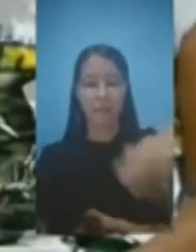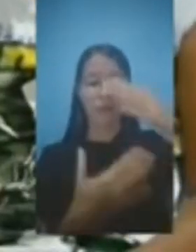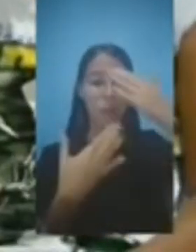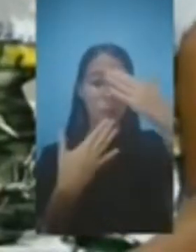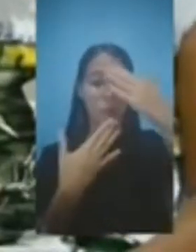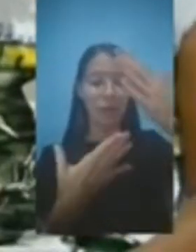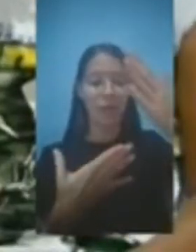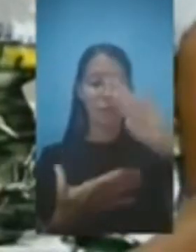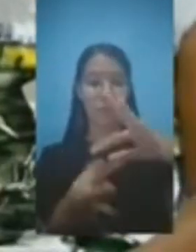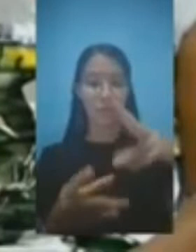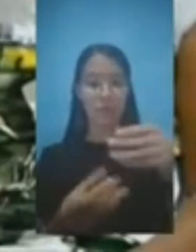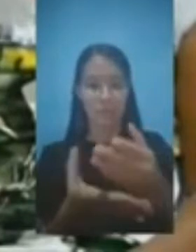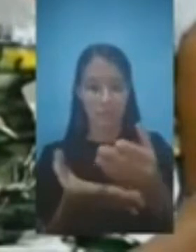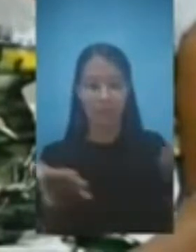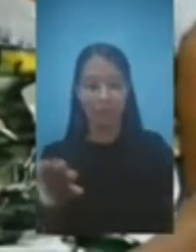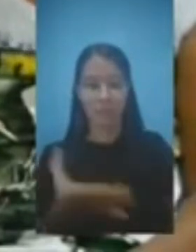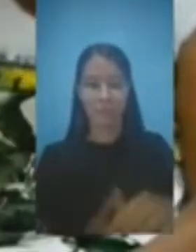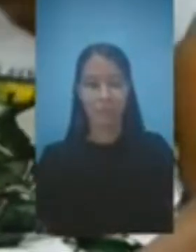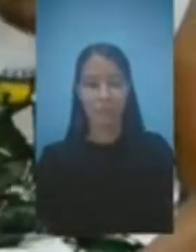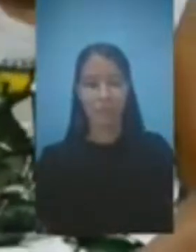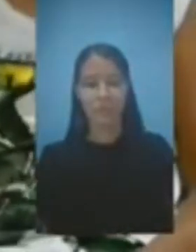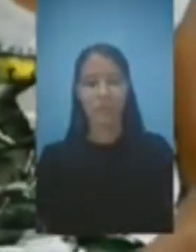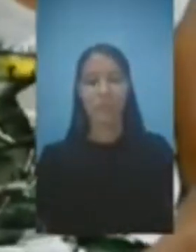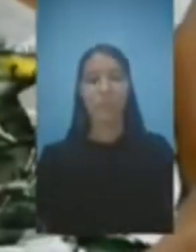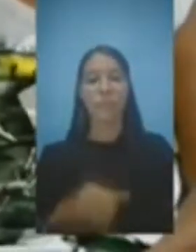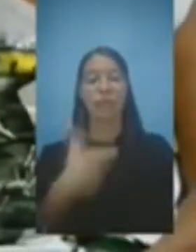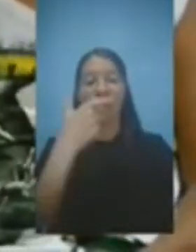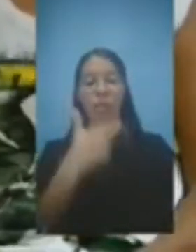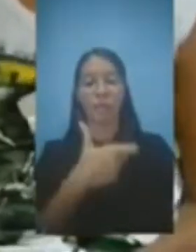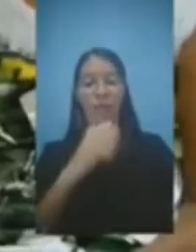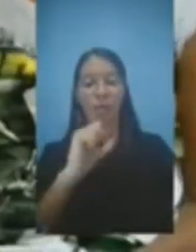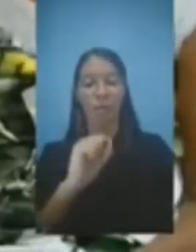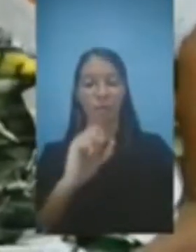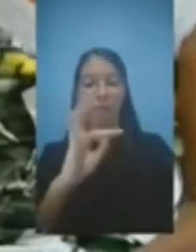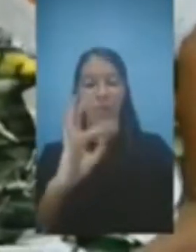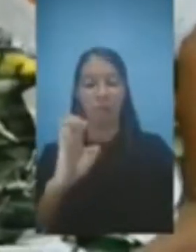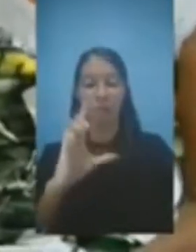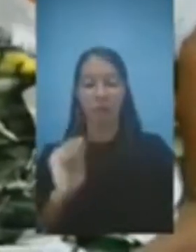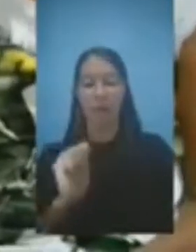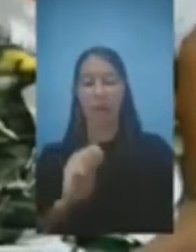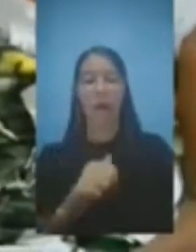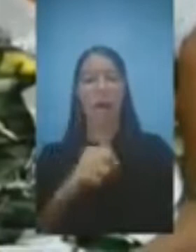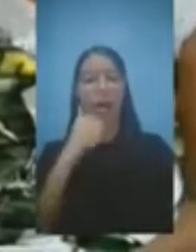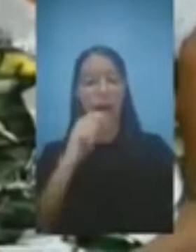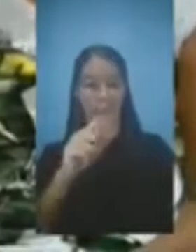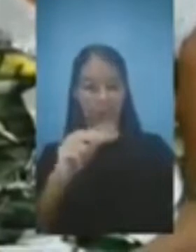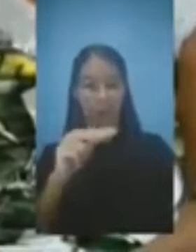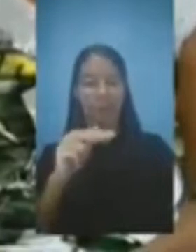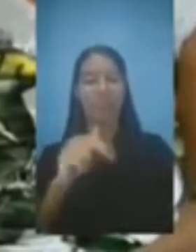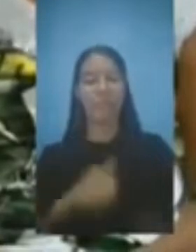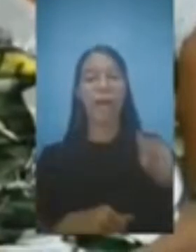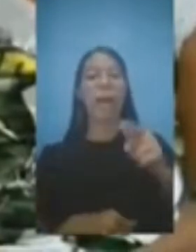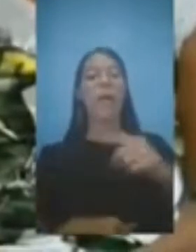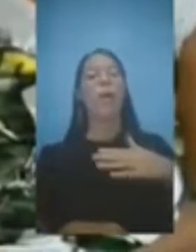cantos, e agradeço a comemoração de vocês. Muito obrigado. Eu sou Estela, a irmã de